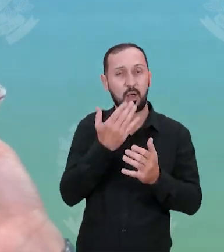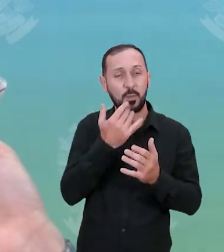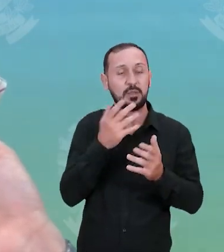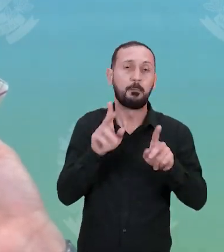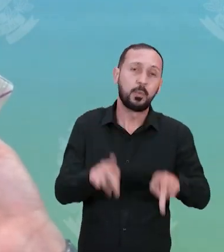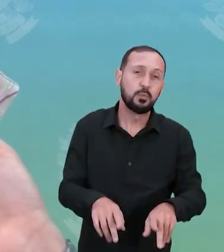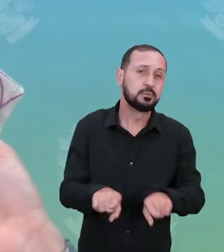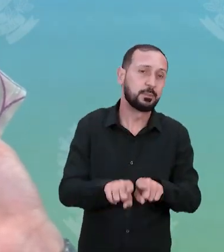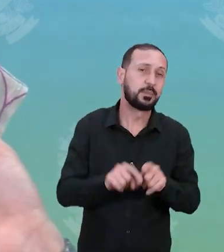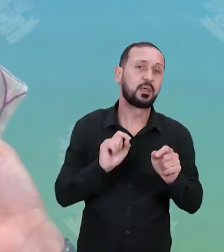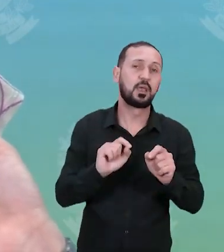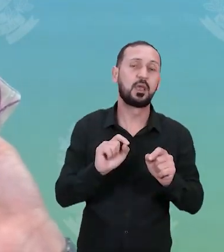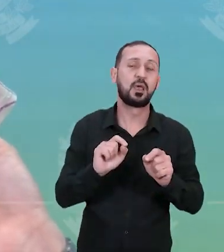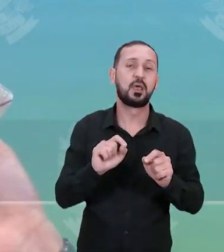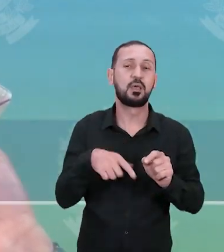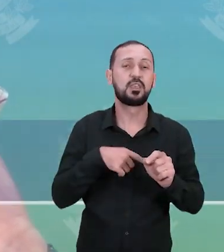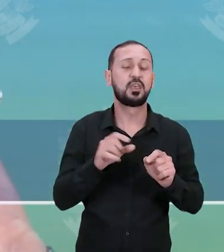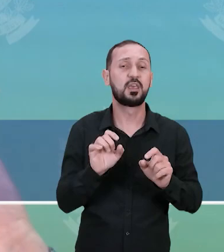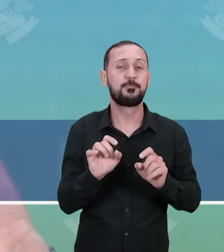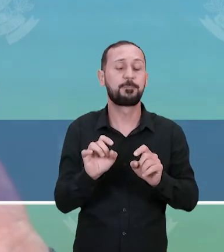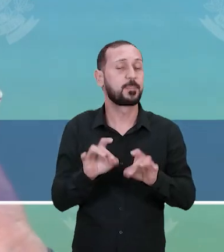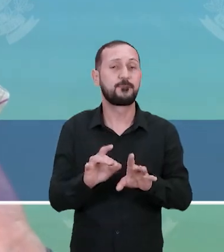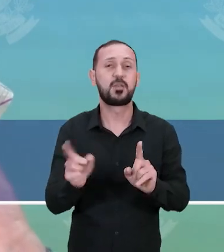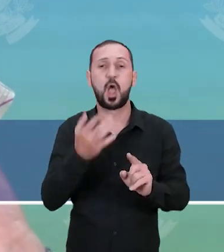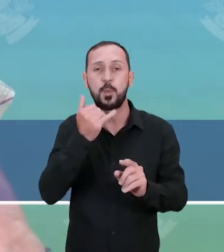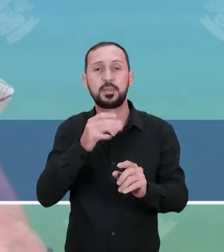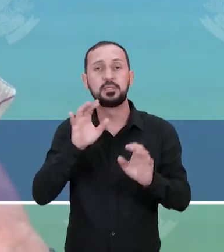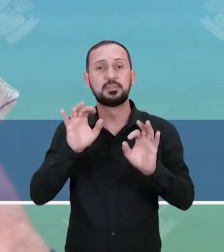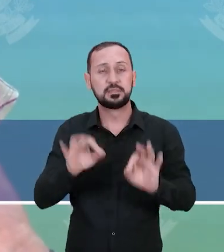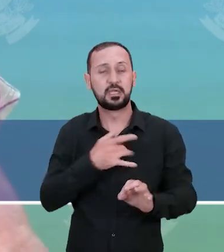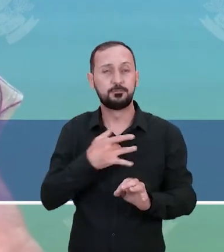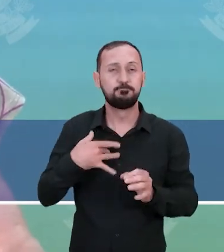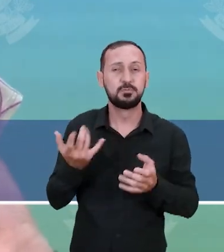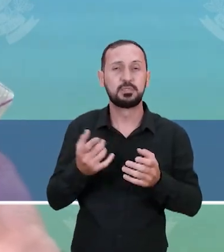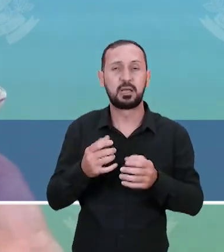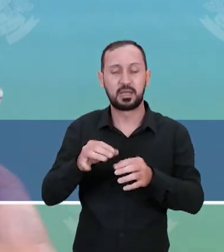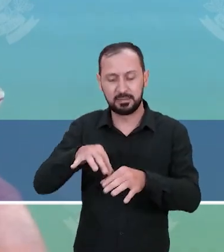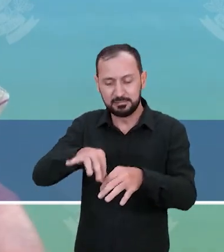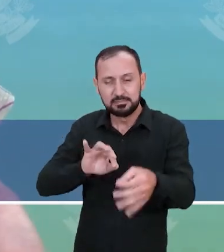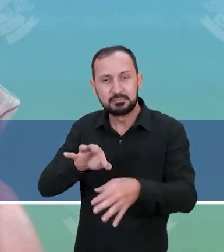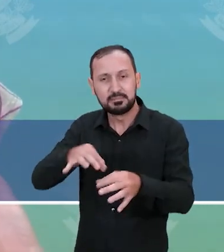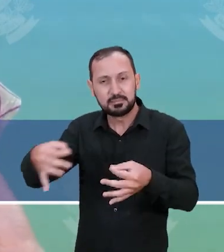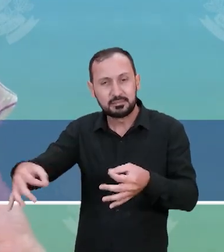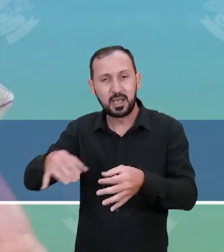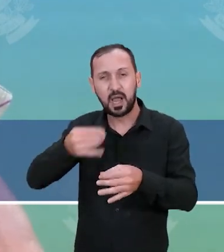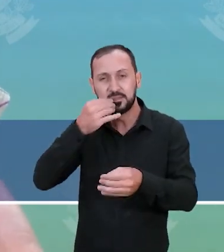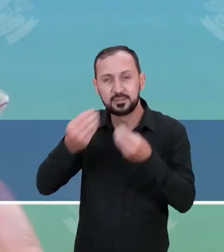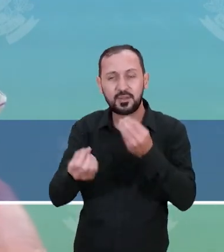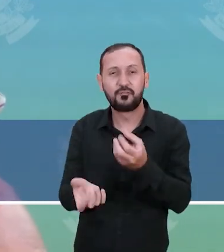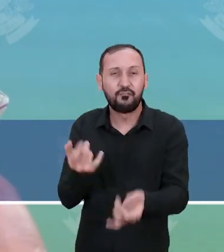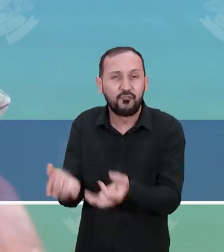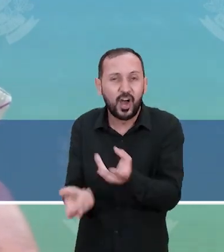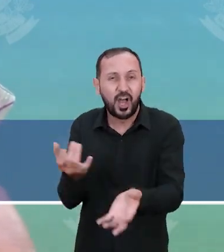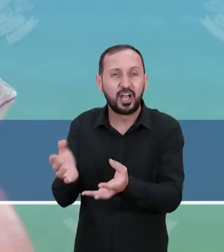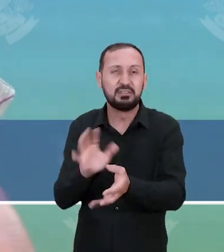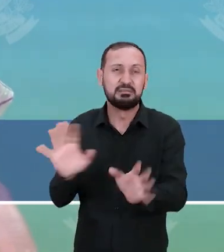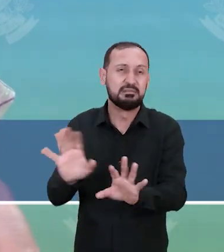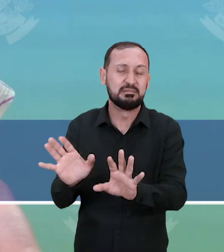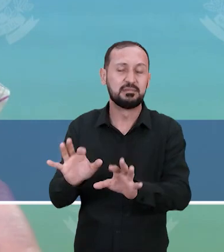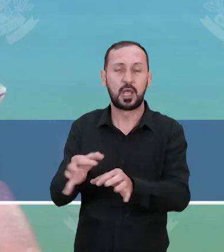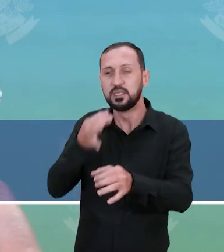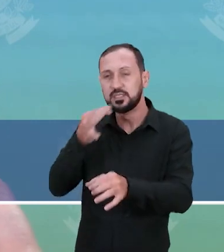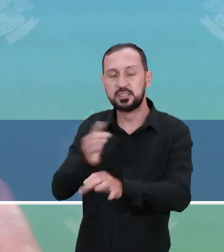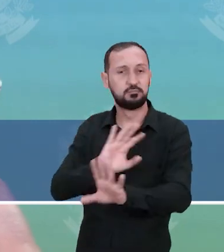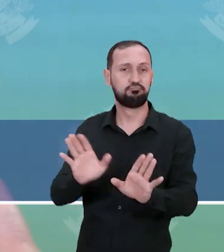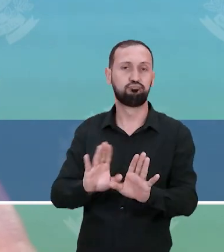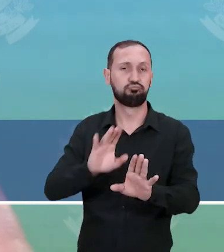públicas, as cantinas que não ofertem alimentos ultraprocessados, salgadinhos, frituras, esse tipo de